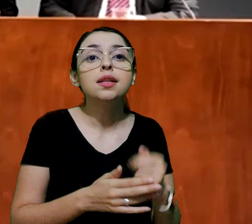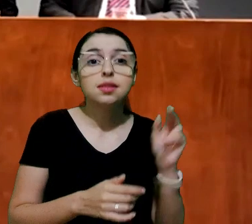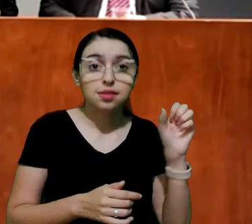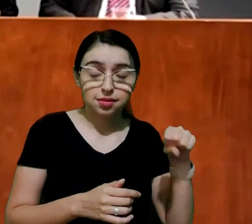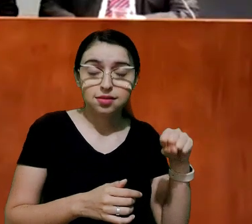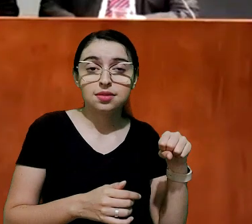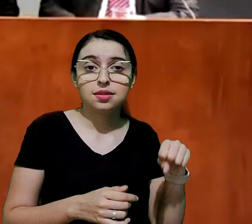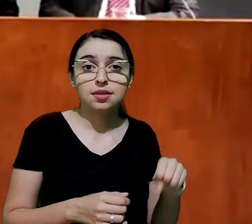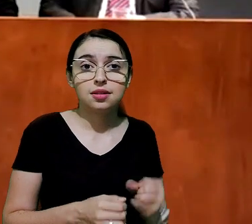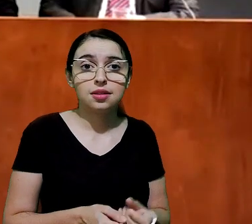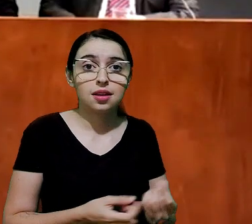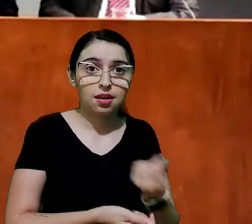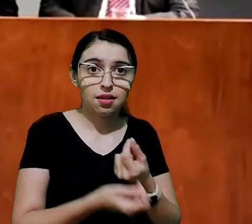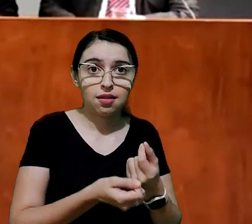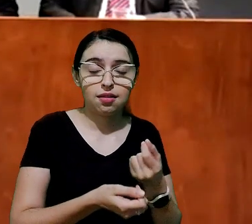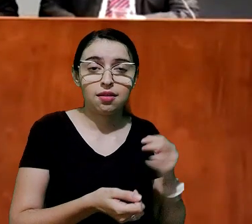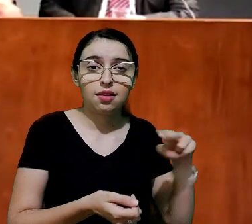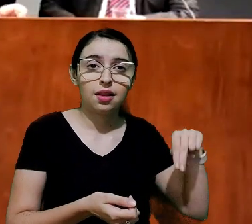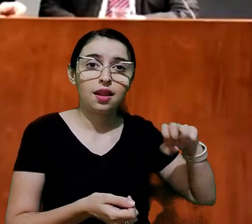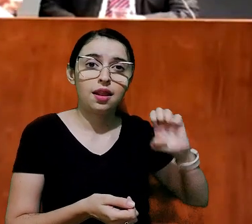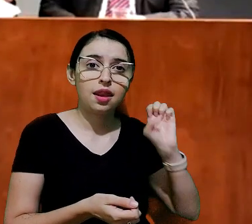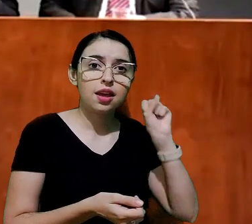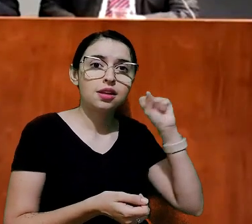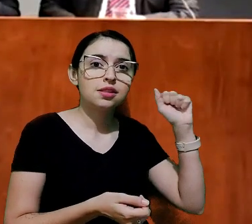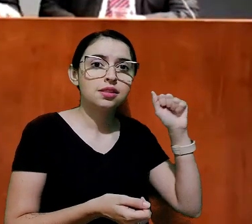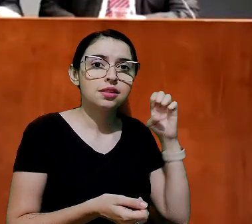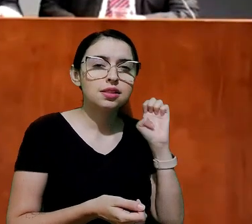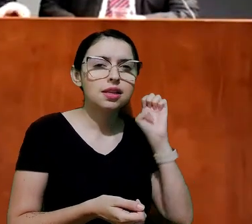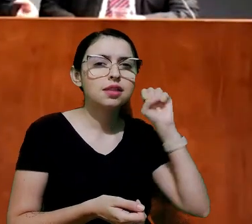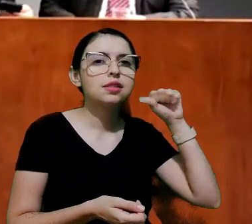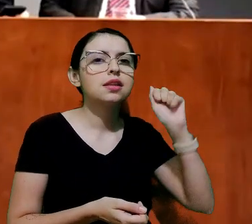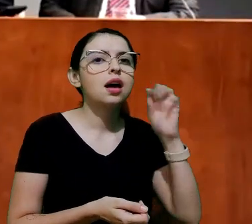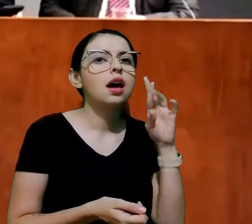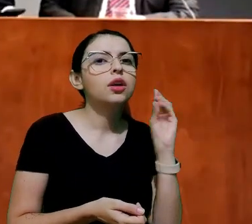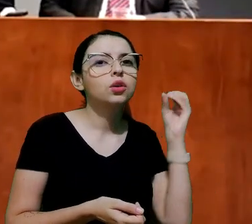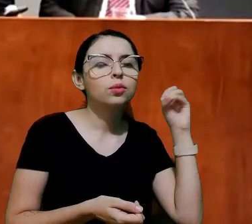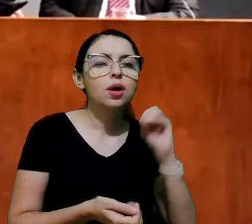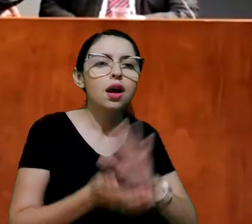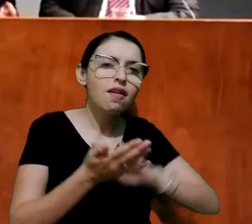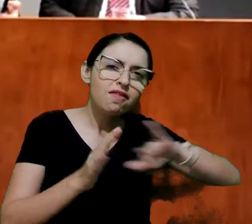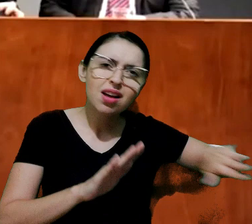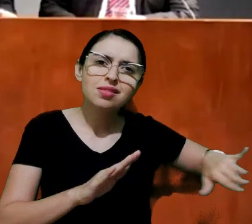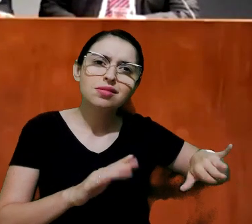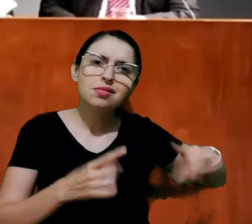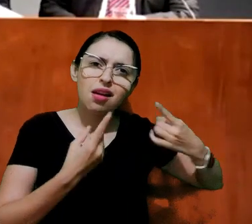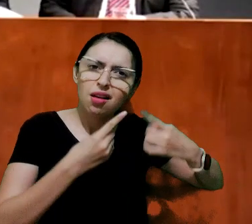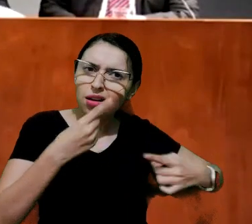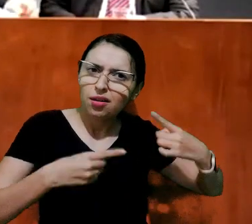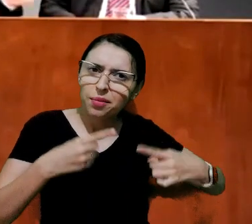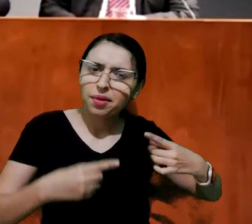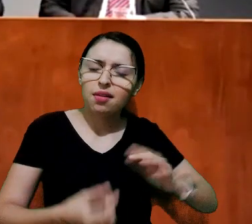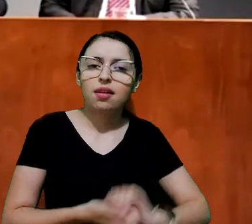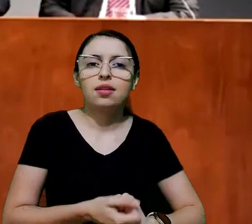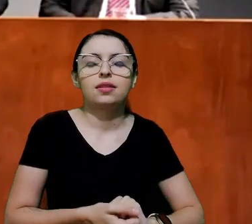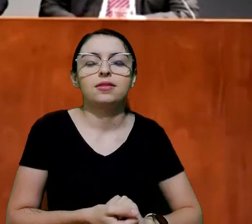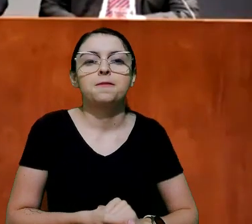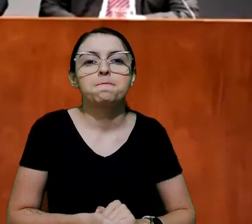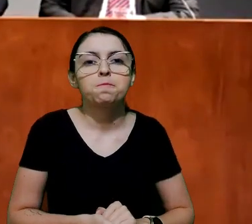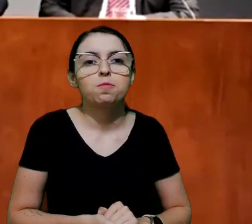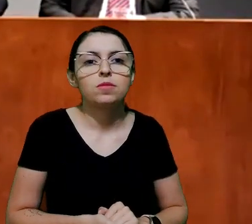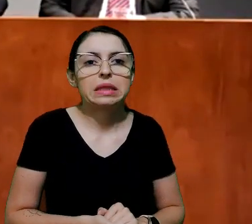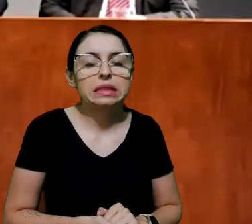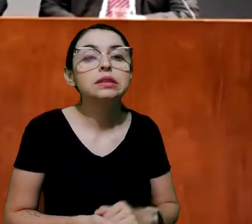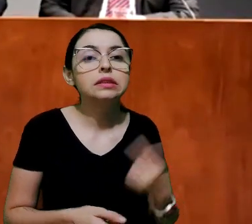regime, herdeiro necessário. Então, há uma incongruência, nós mudamos... Não concorre na separação obrigatória, né? Podia afastar